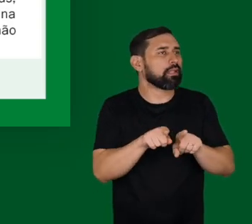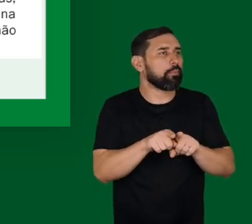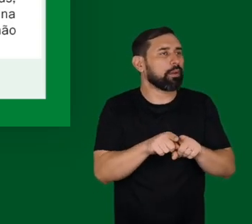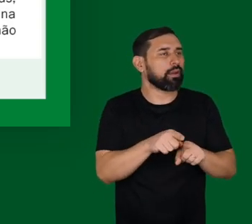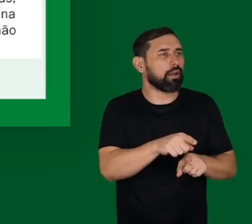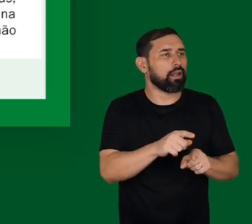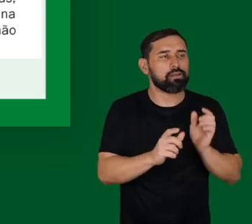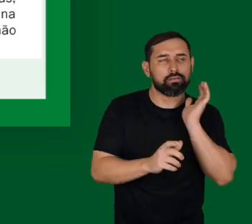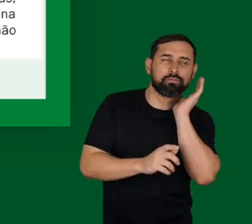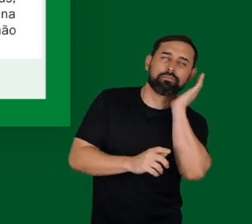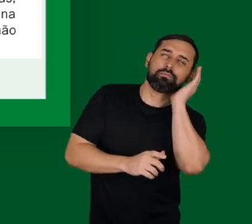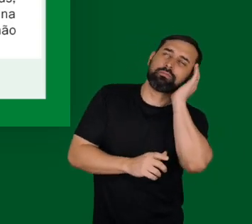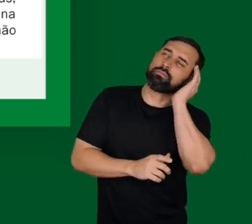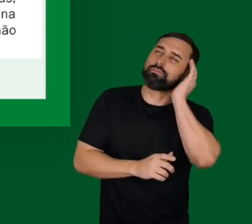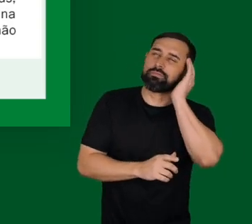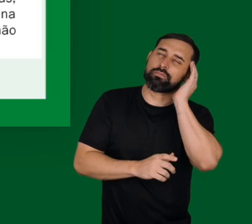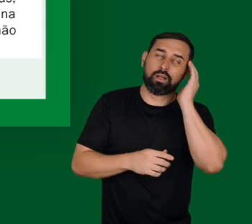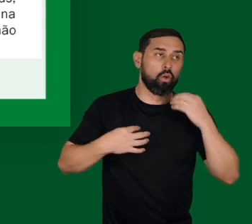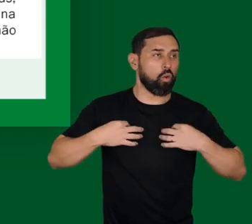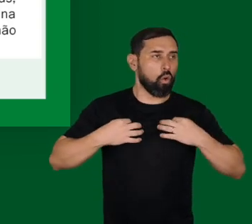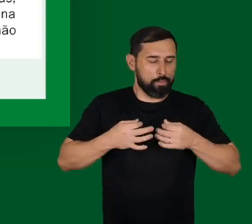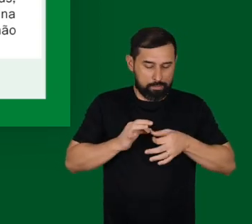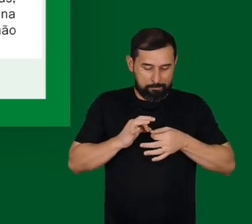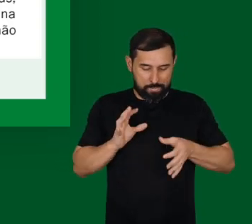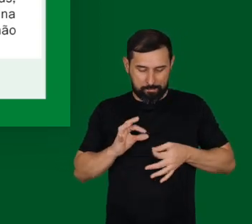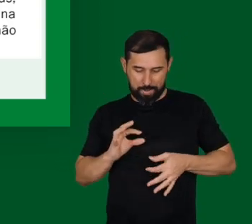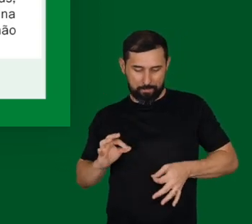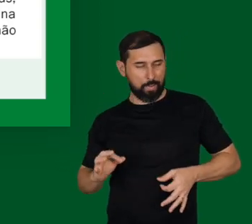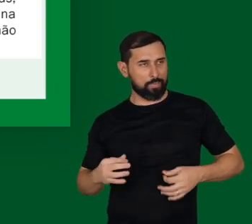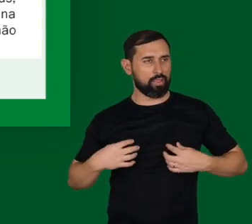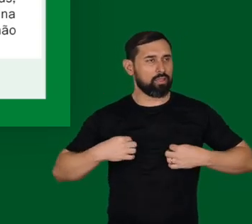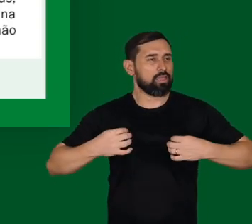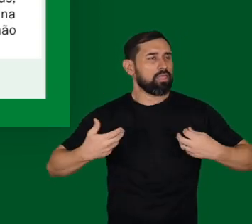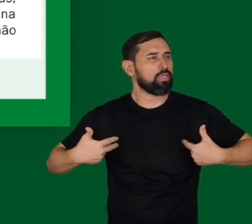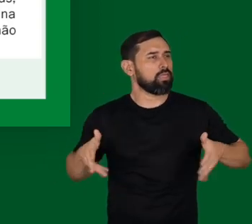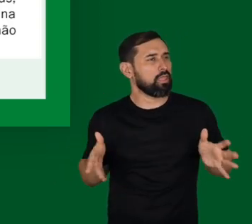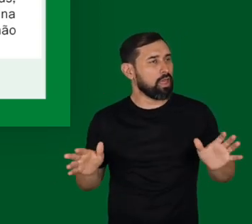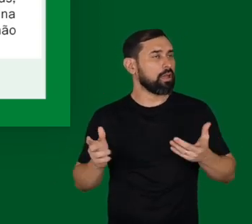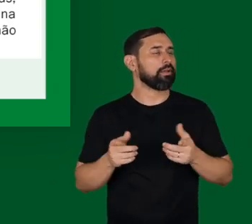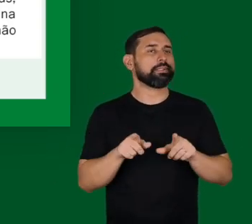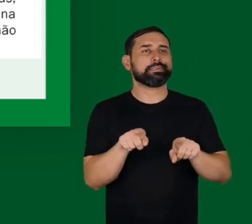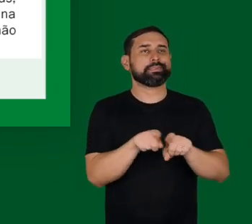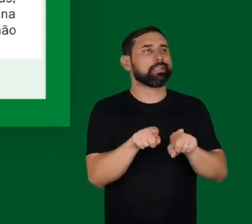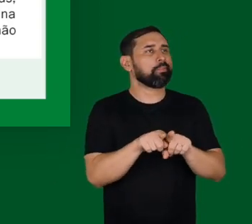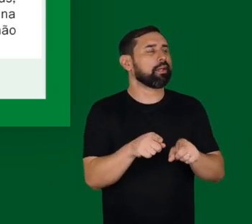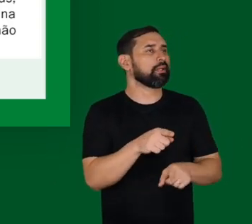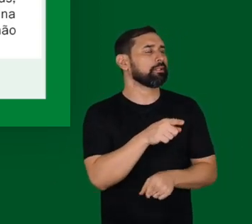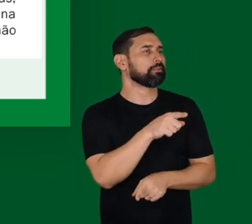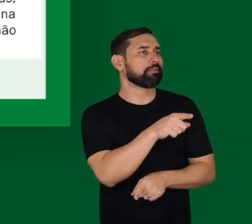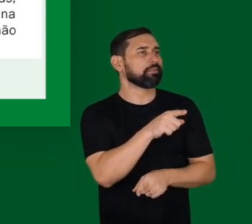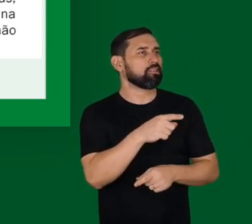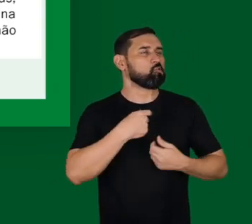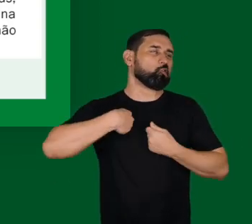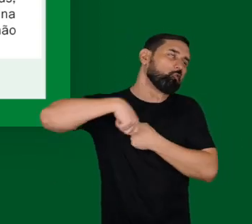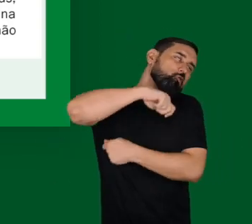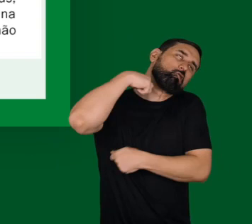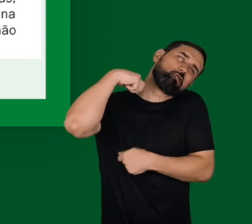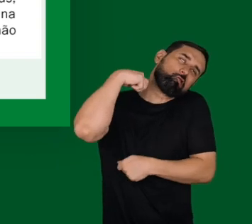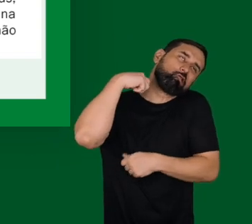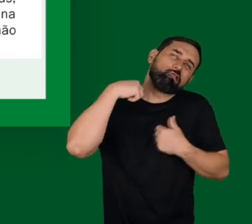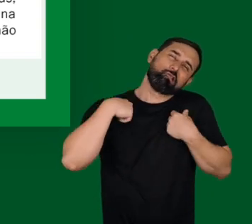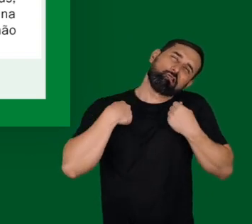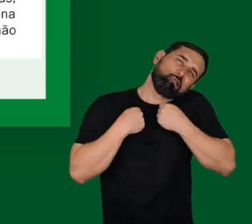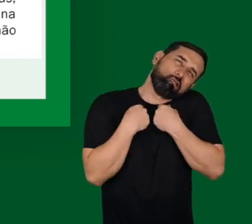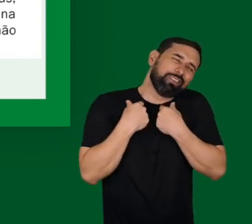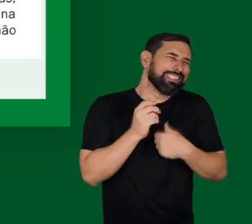saliva e a boca, né? Lembrar de oferecer a ela um suporte para a criança, afrouxar a roupa, não deixar que essa criança